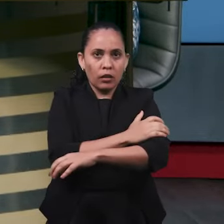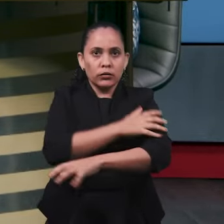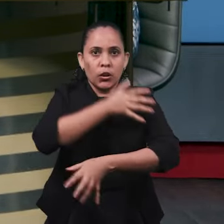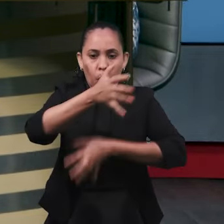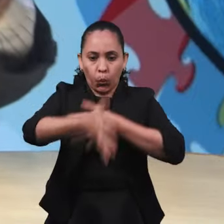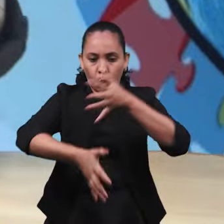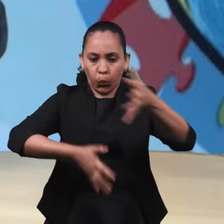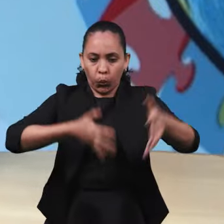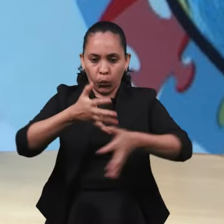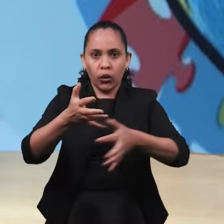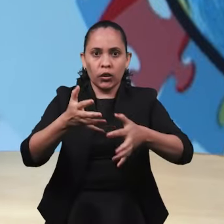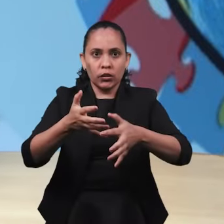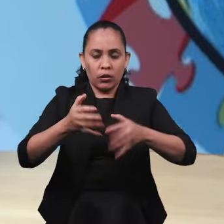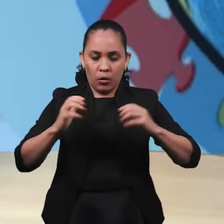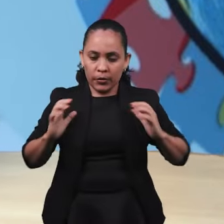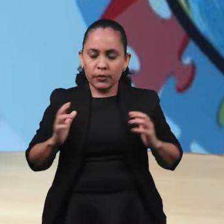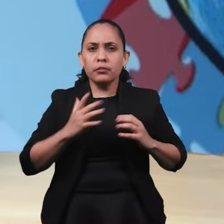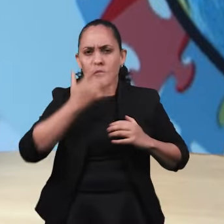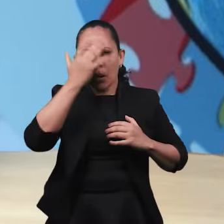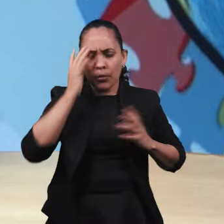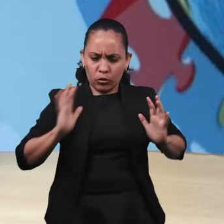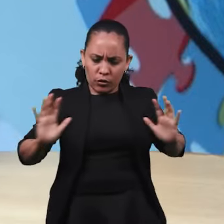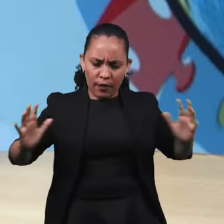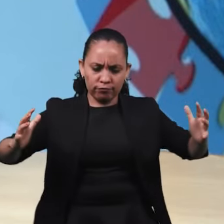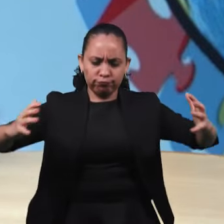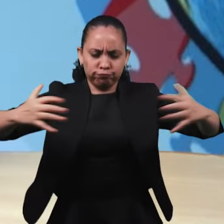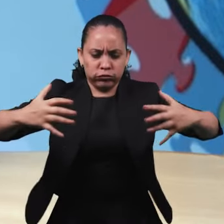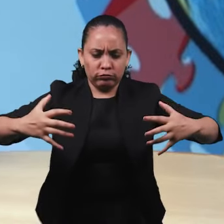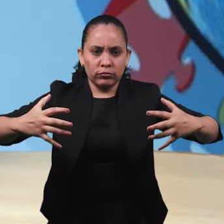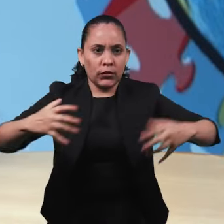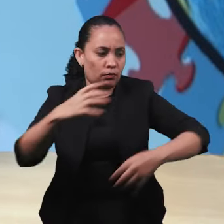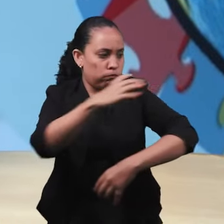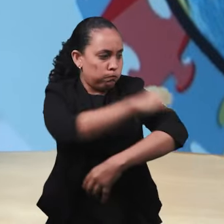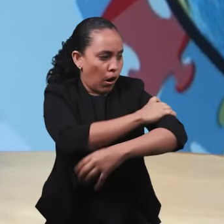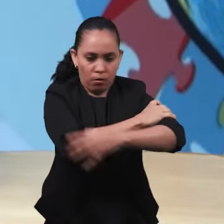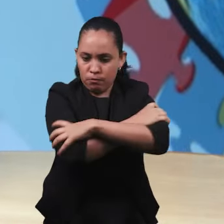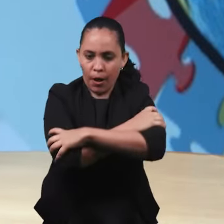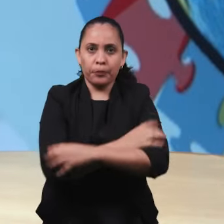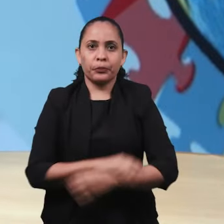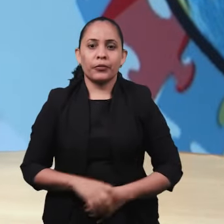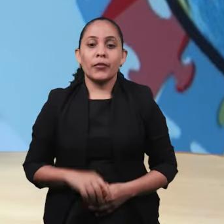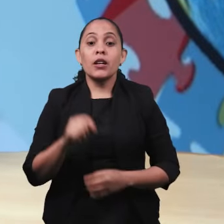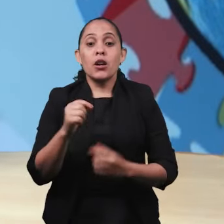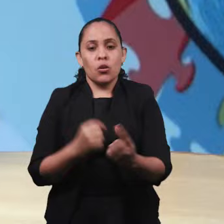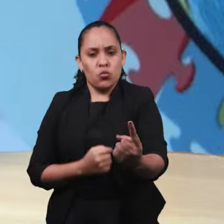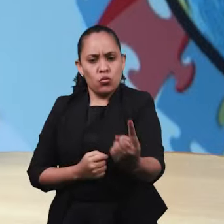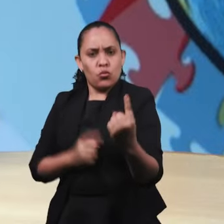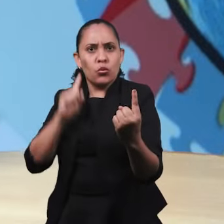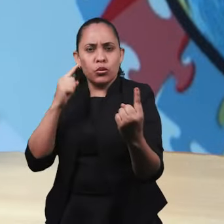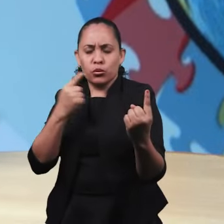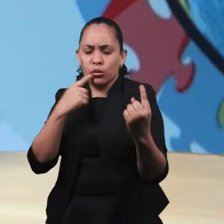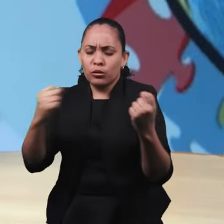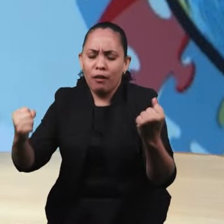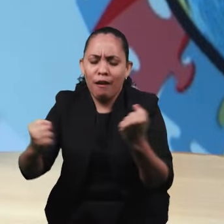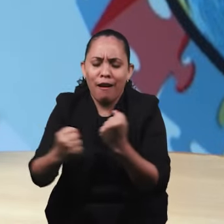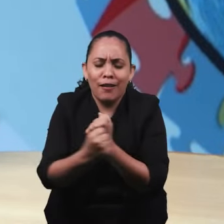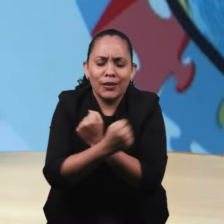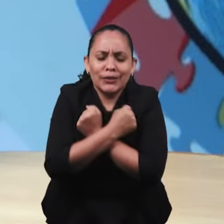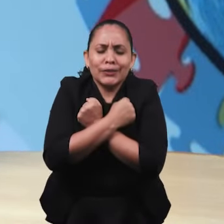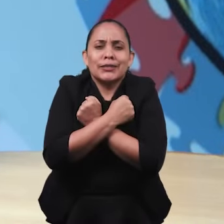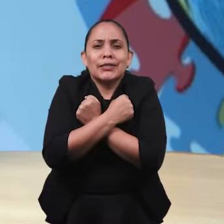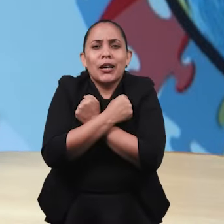por aqueles dois braços que seguravam os dela. E ao final daquele culto, o surdo deu um abraço nela e agradeceu